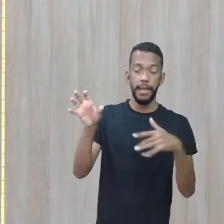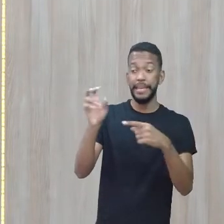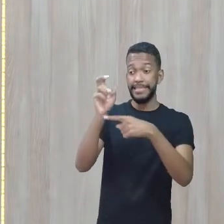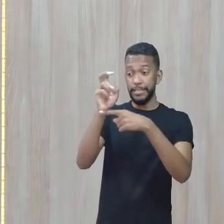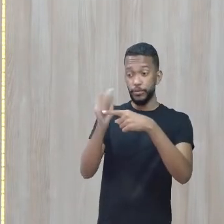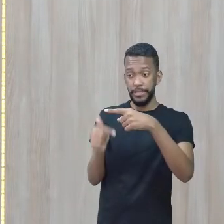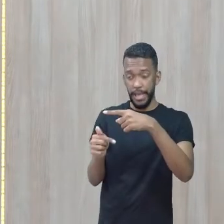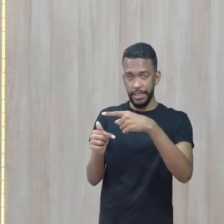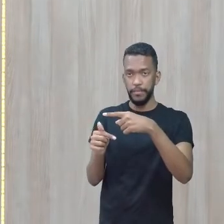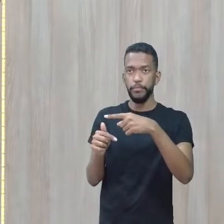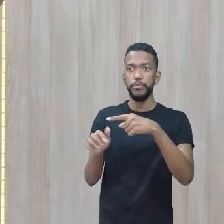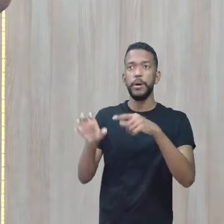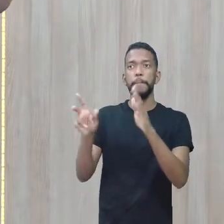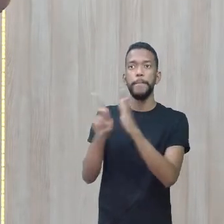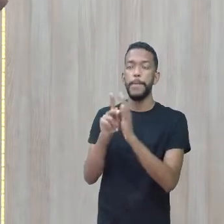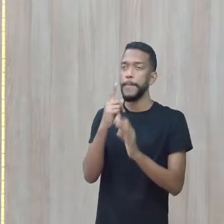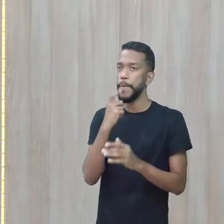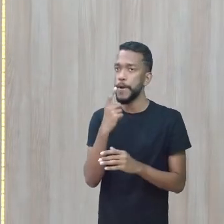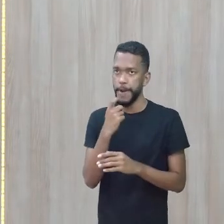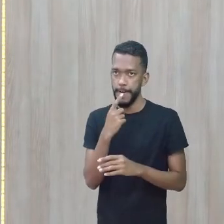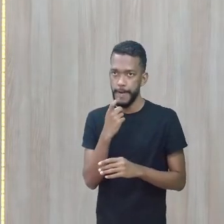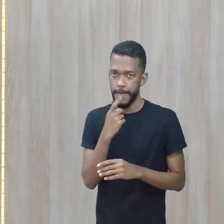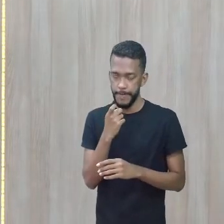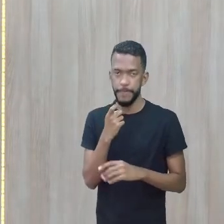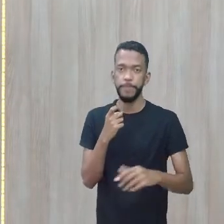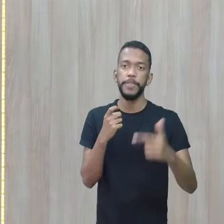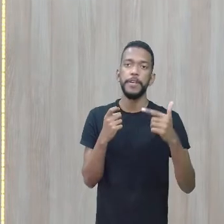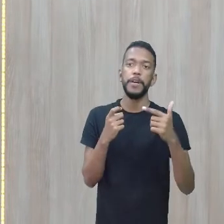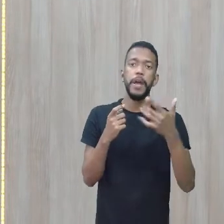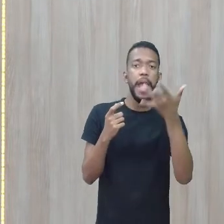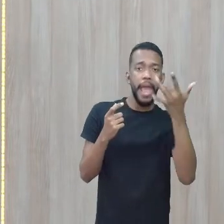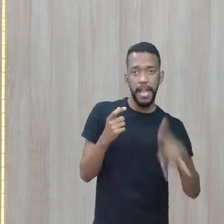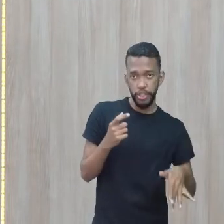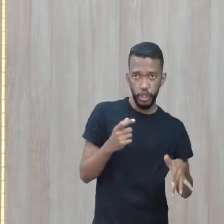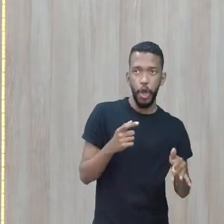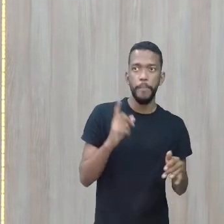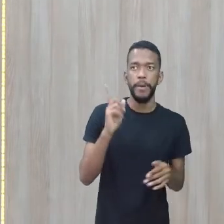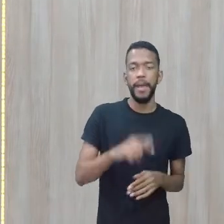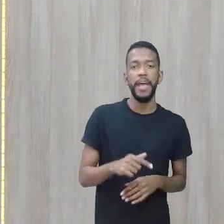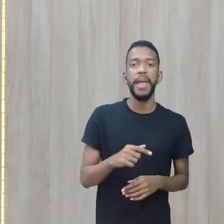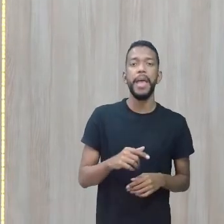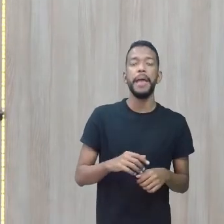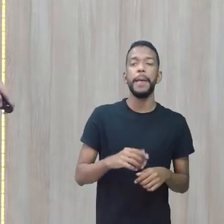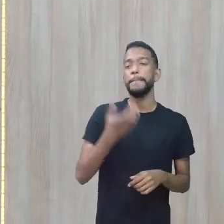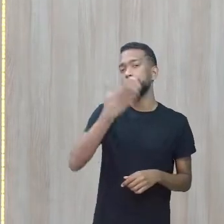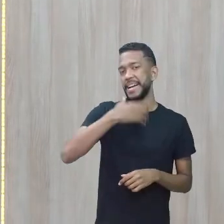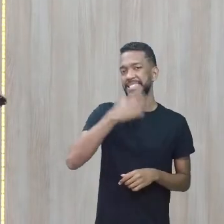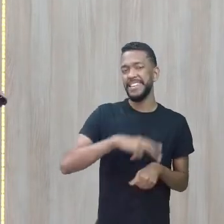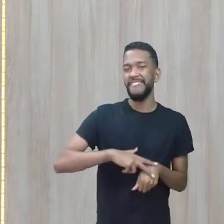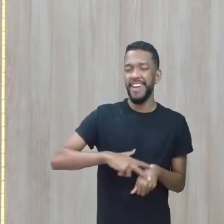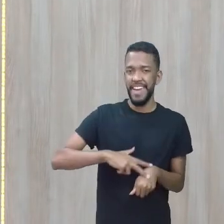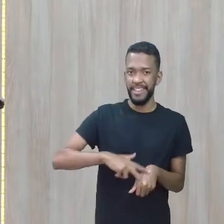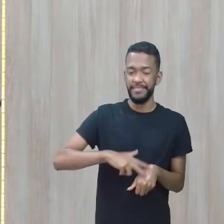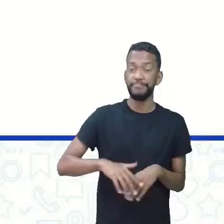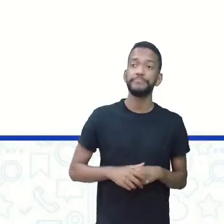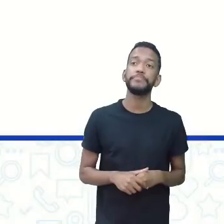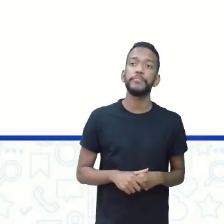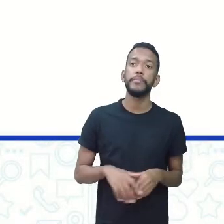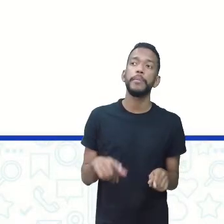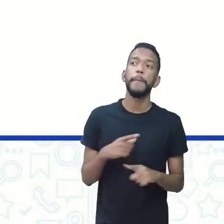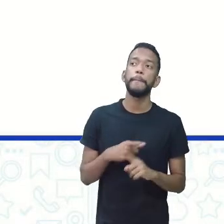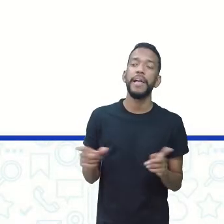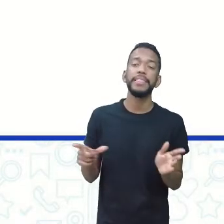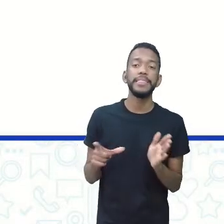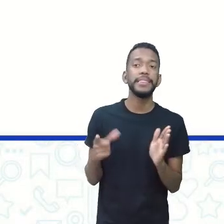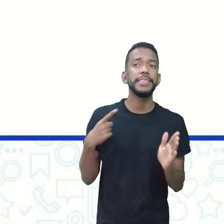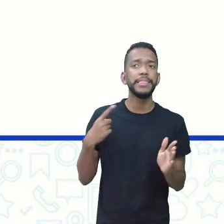maçã verde, ela vai me dar, inclusive, tá? Então, vamos observar aqui. 5/7 já mostra a ideia de fração.